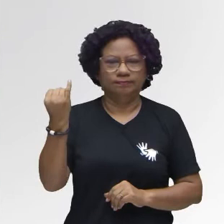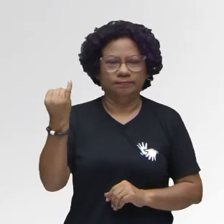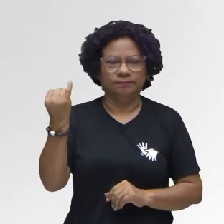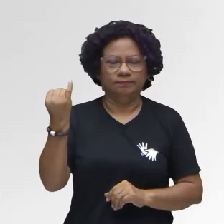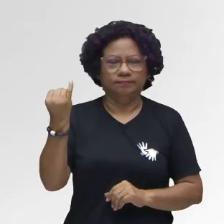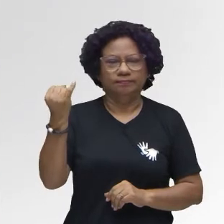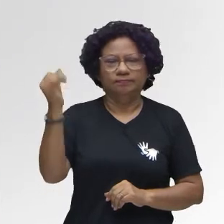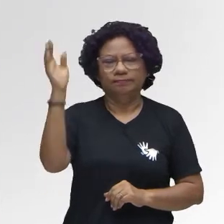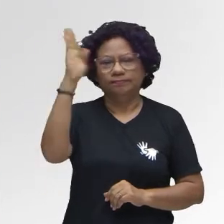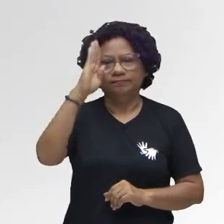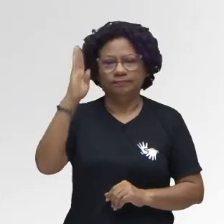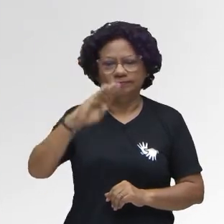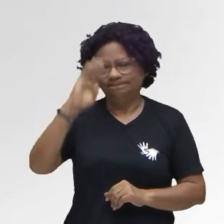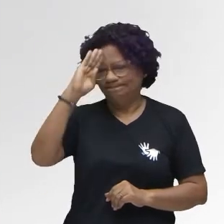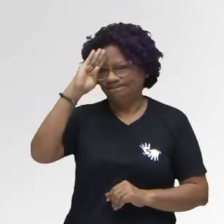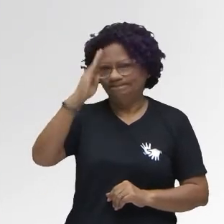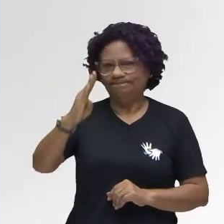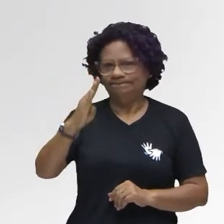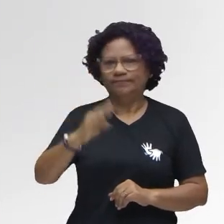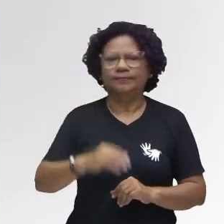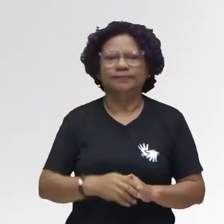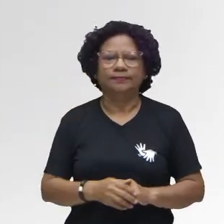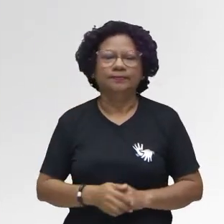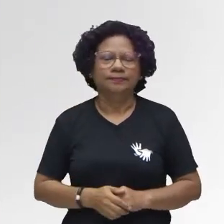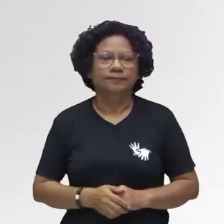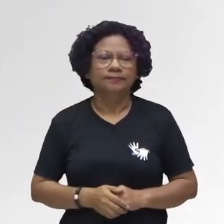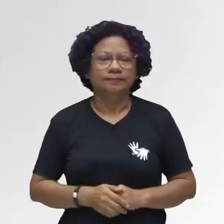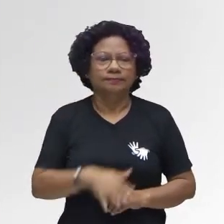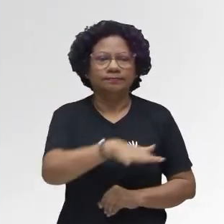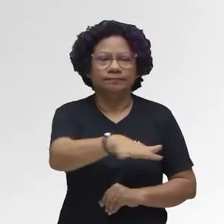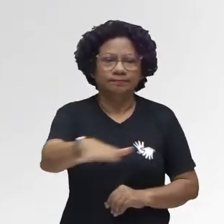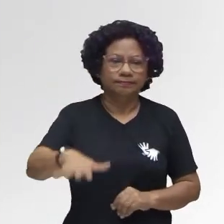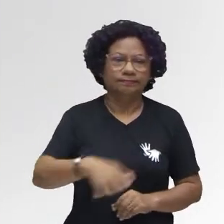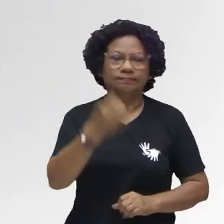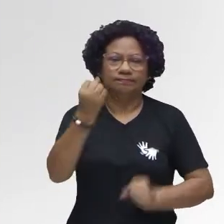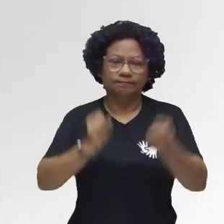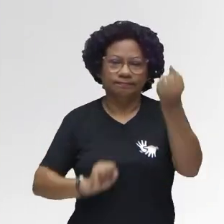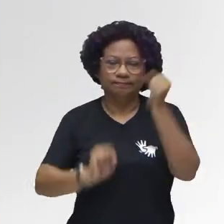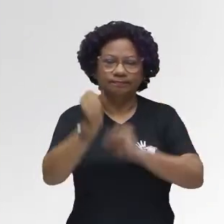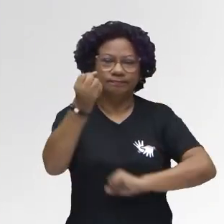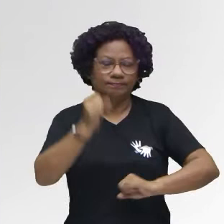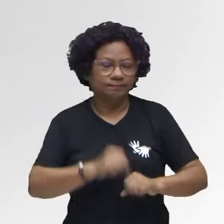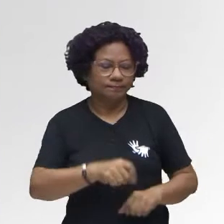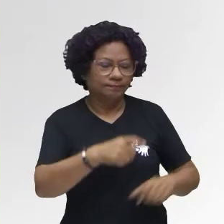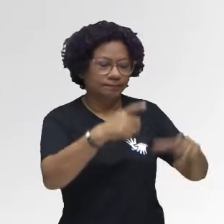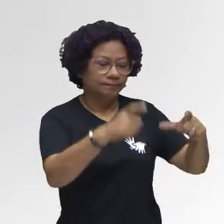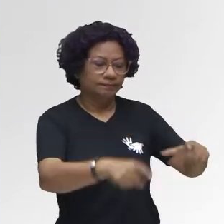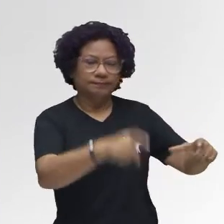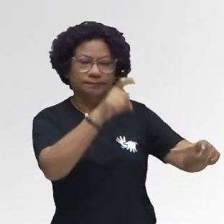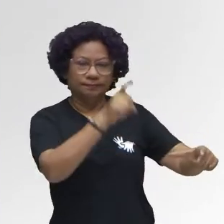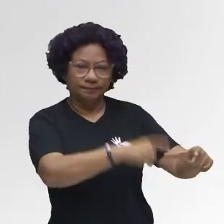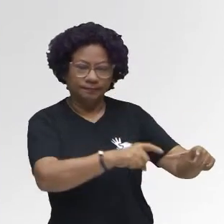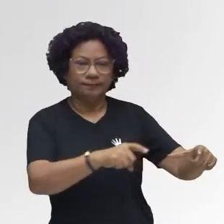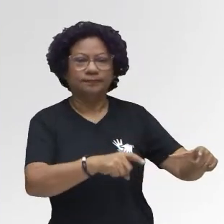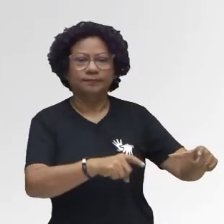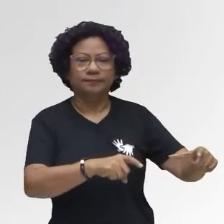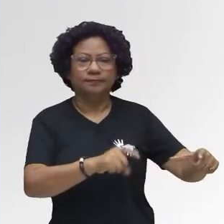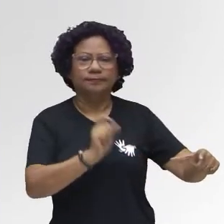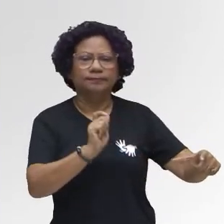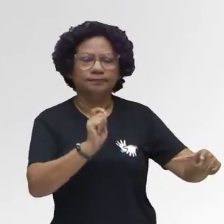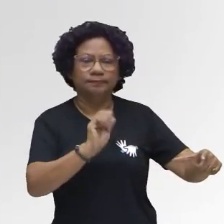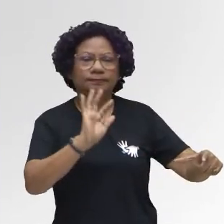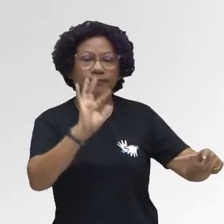país agrário, como o professor Gilson trouxe para a gente, para um país urbano industrial. Esse setor industrial ele vem adquirindo